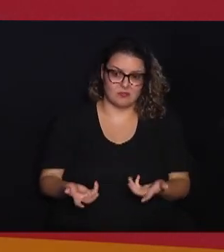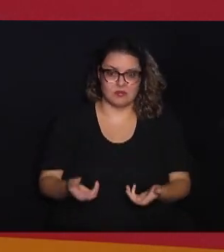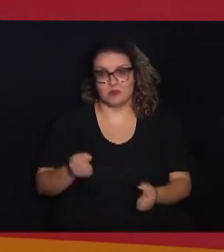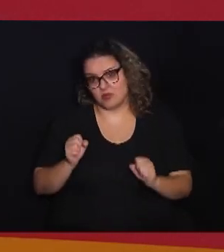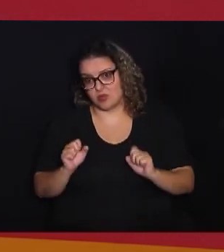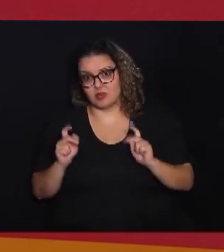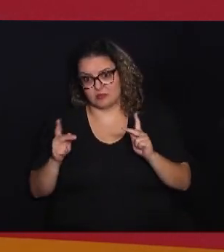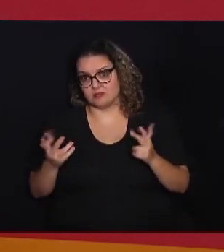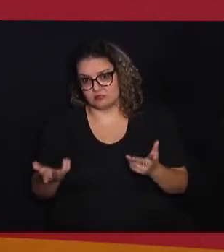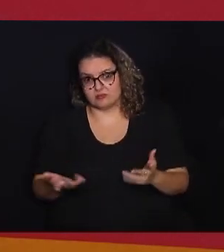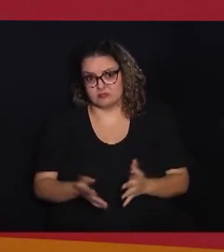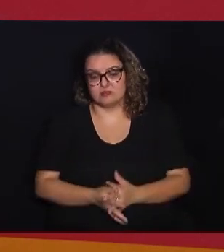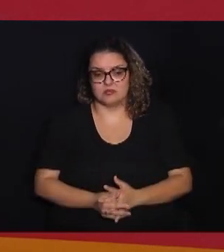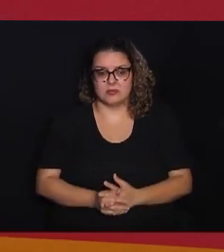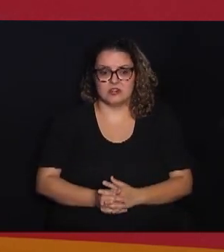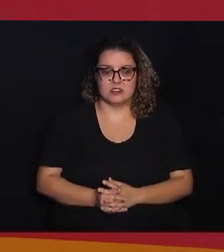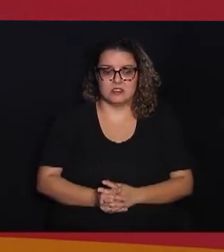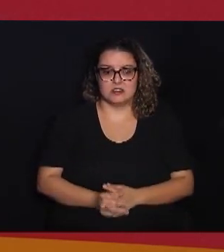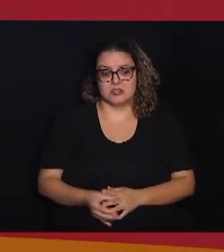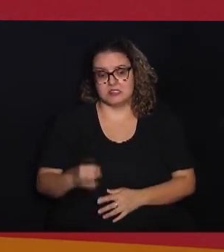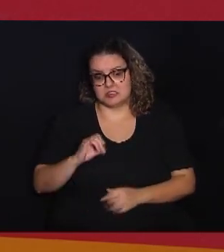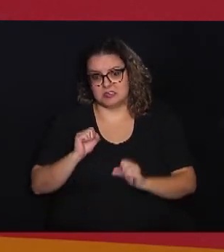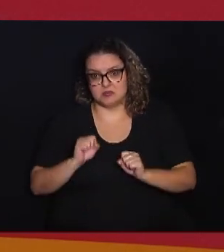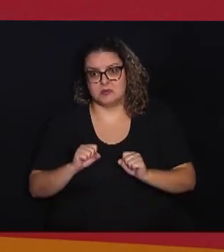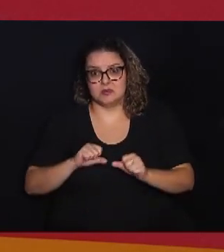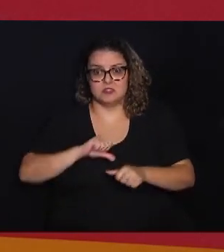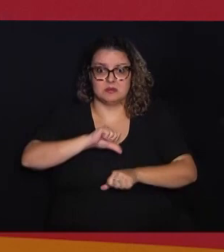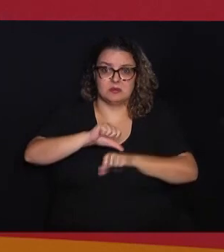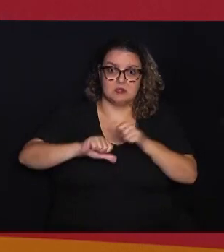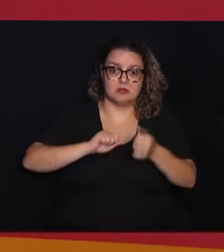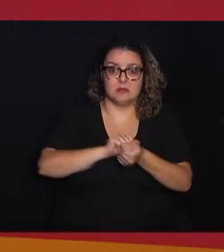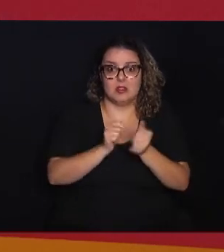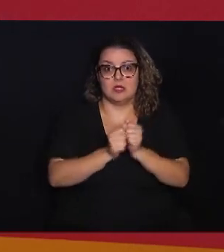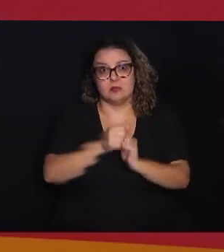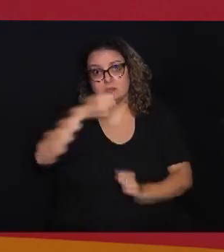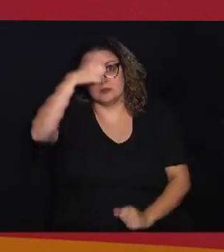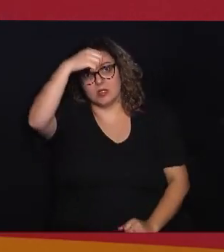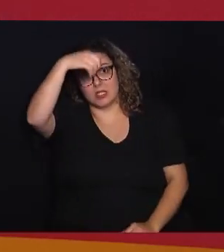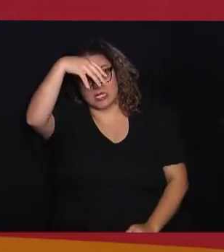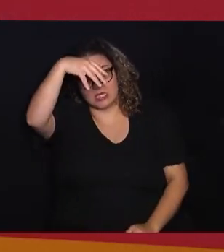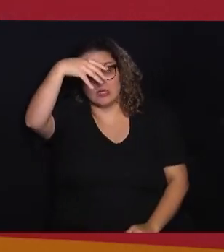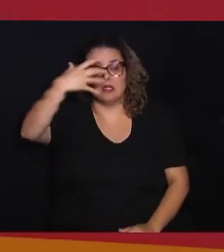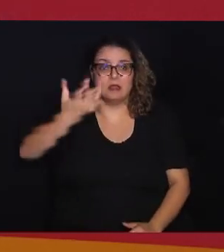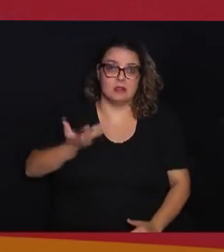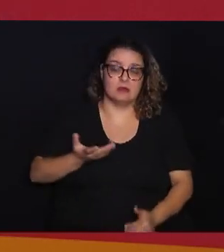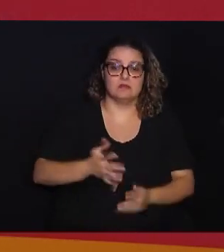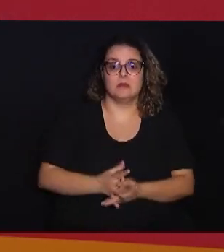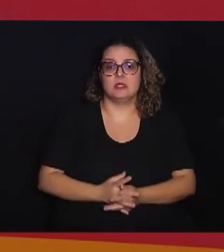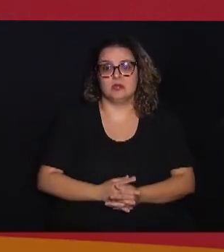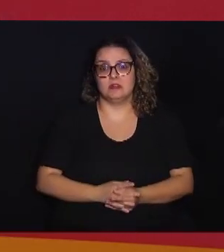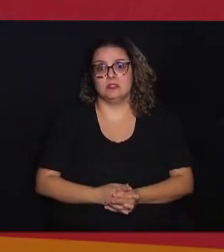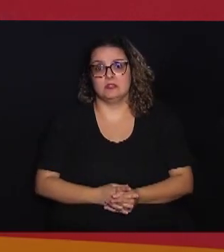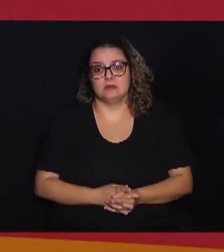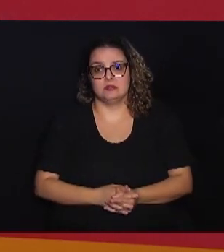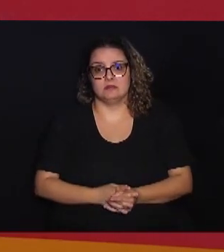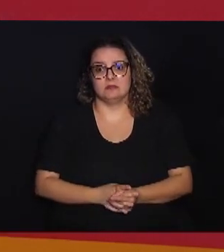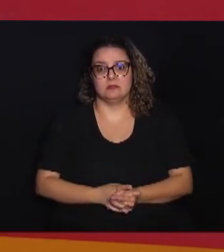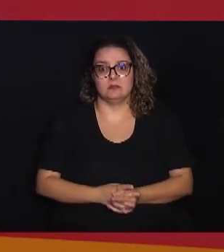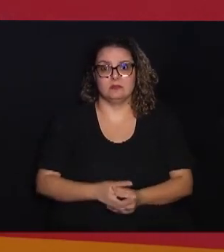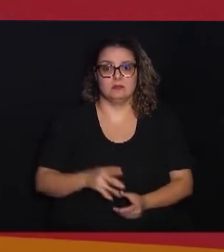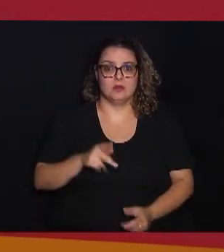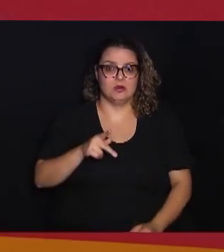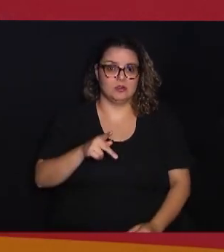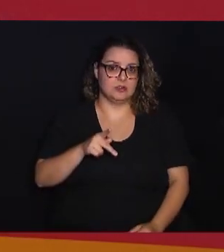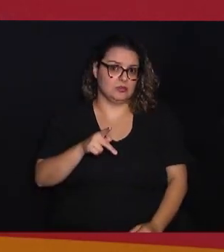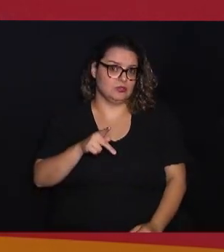economizar, beleza. Se você puder fazer algumas trocas de lâmpadas, se você ainda tiver com